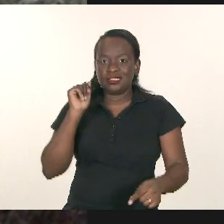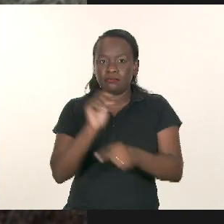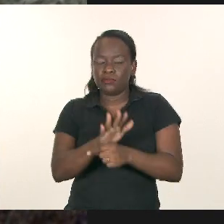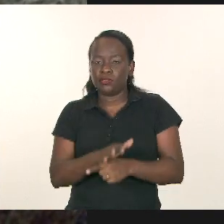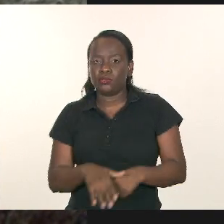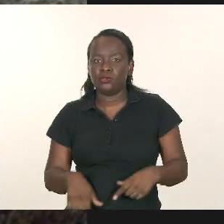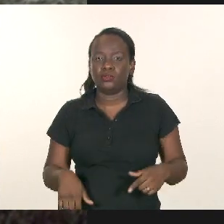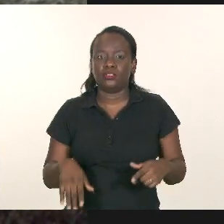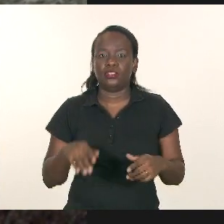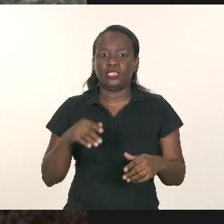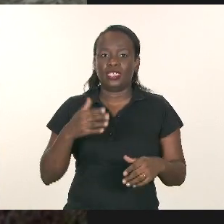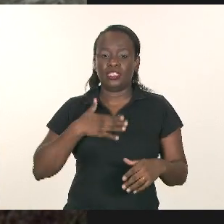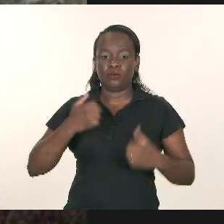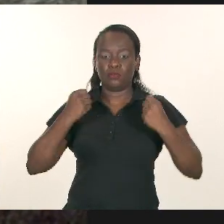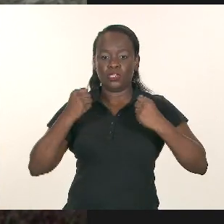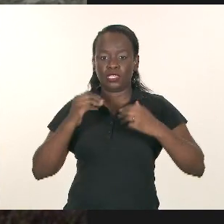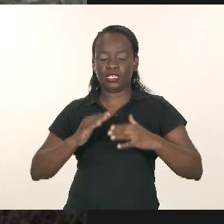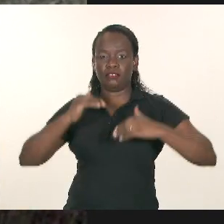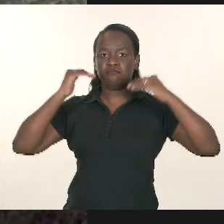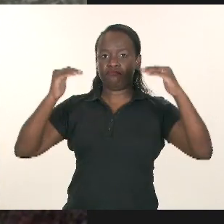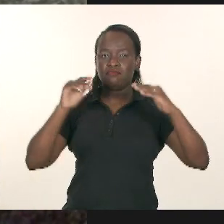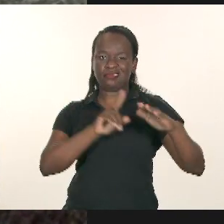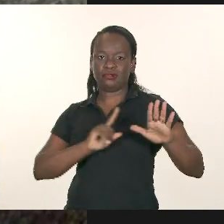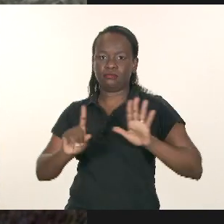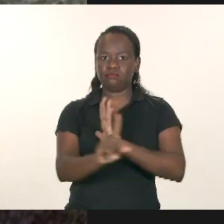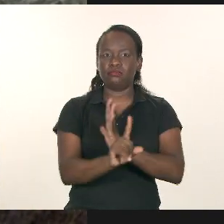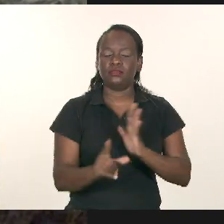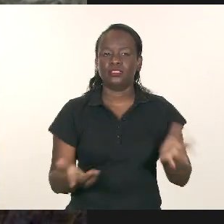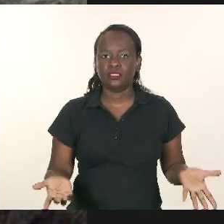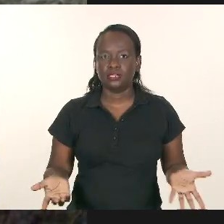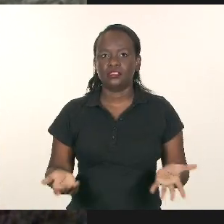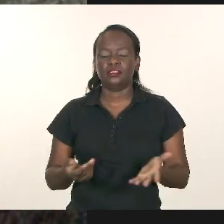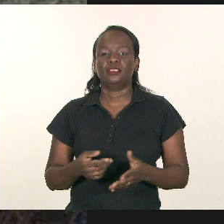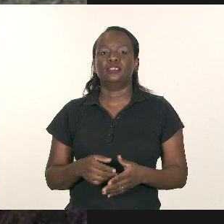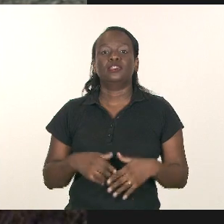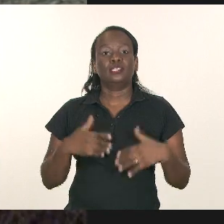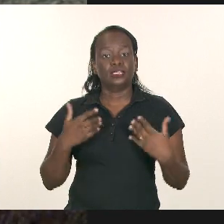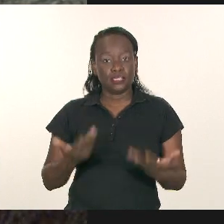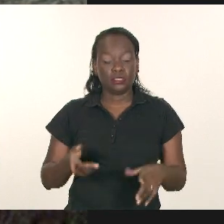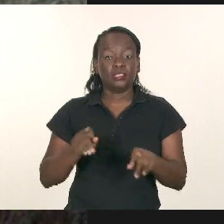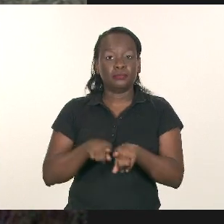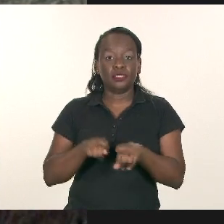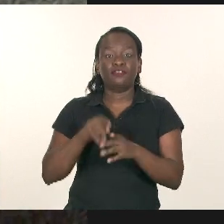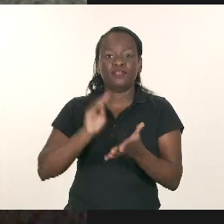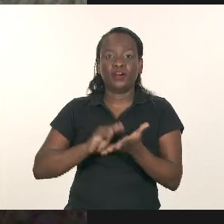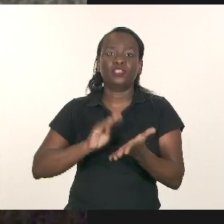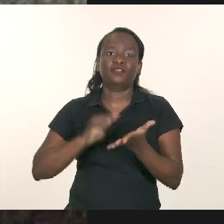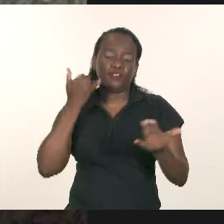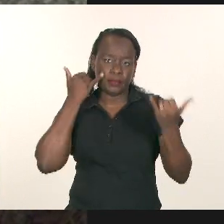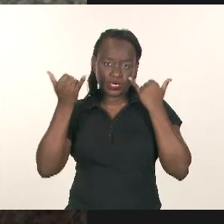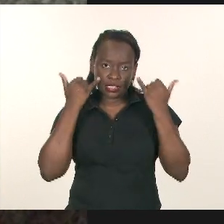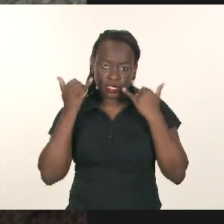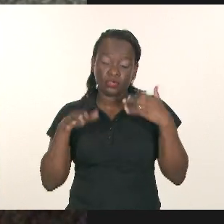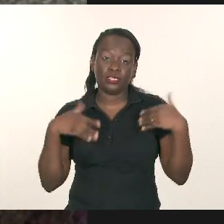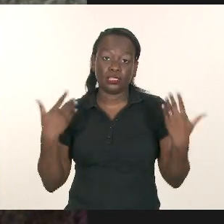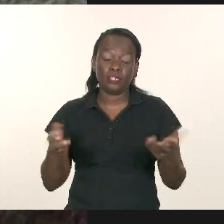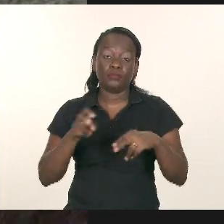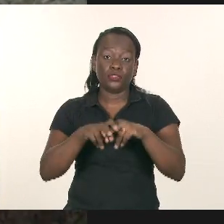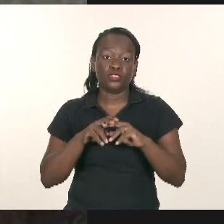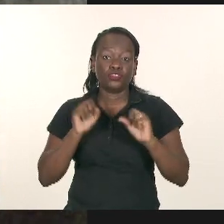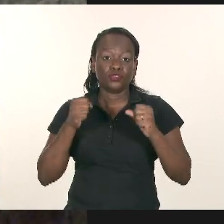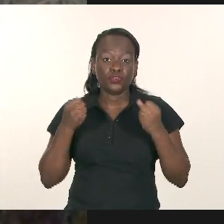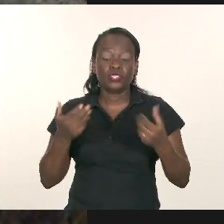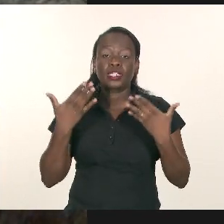desrespeitando, usando o seu poder que tem de passar à frente de outros, e a falta de informação. Então é isso nós buscamos